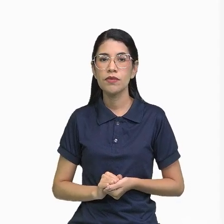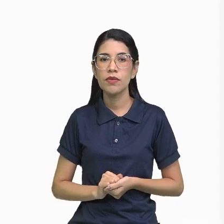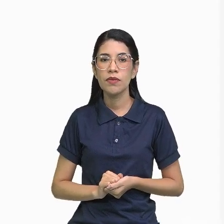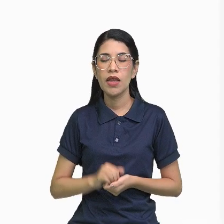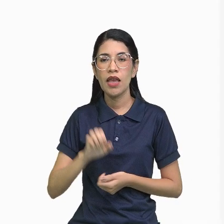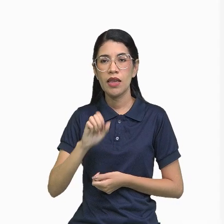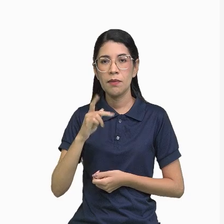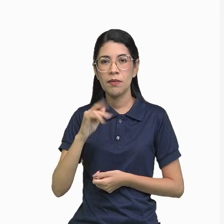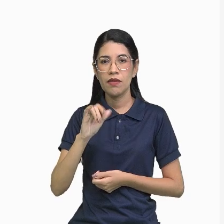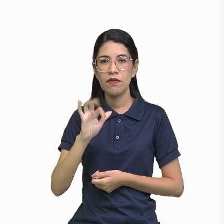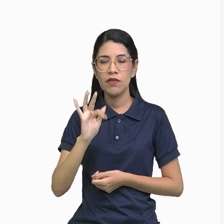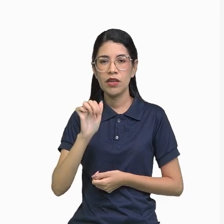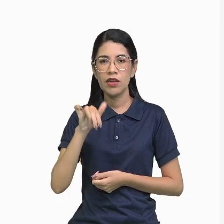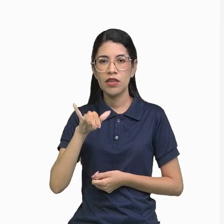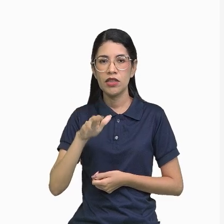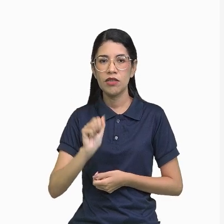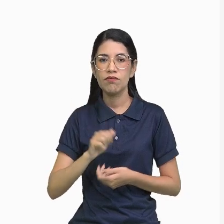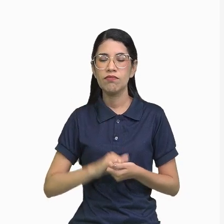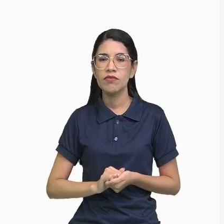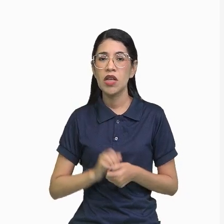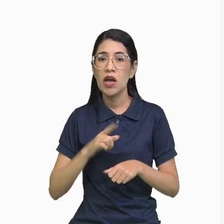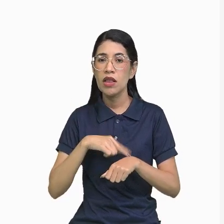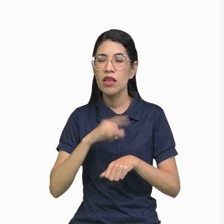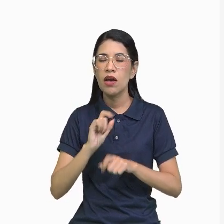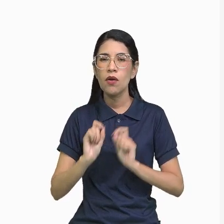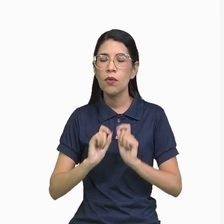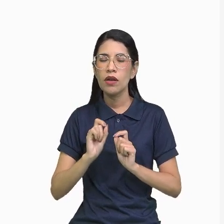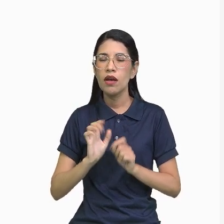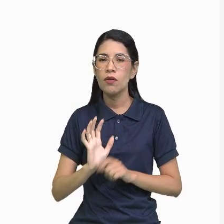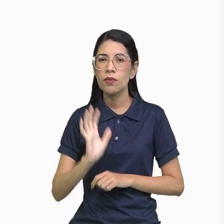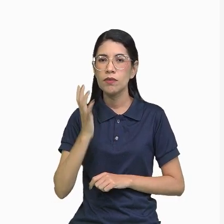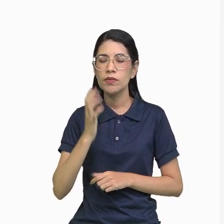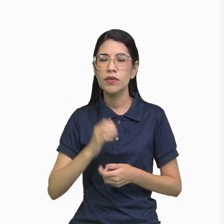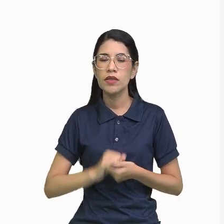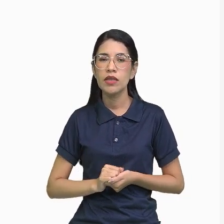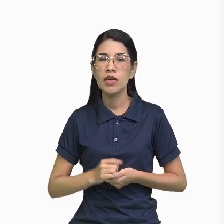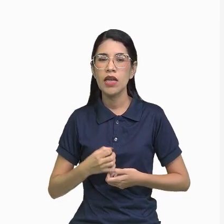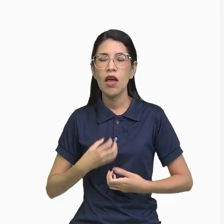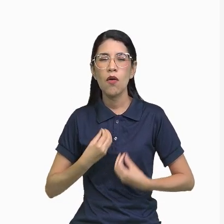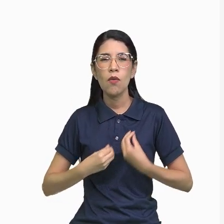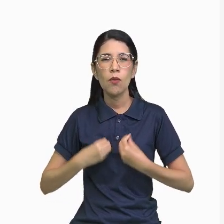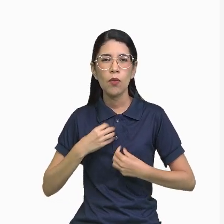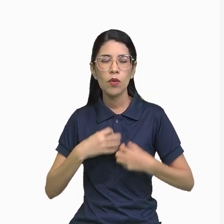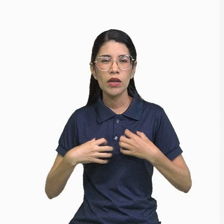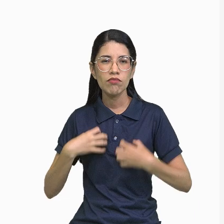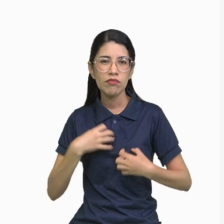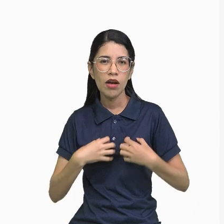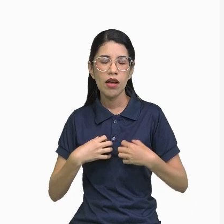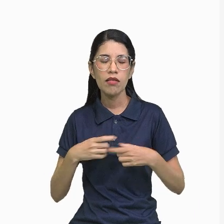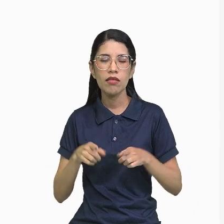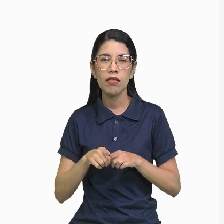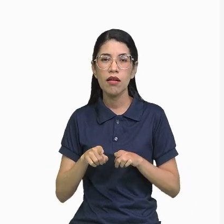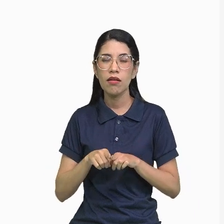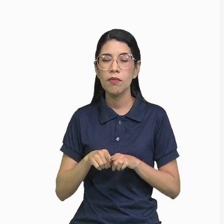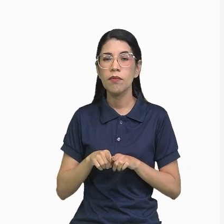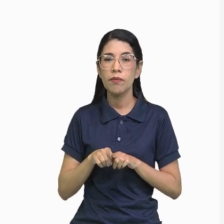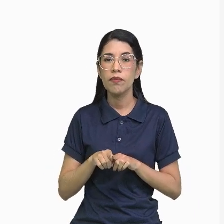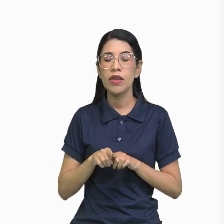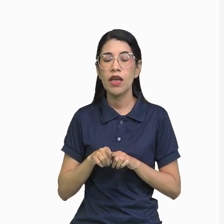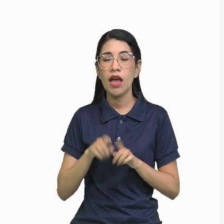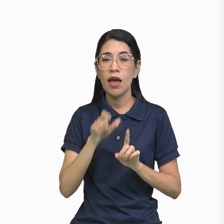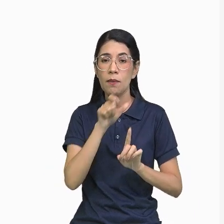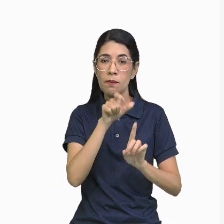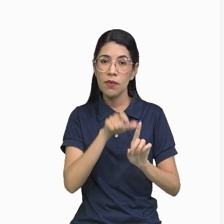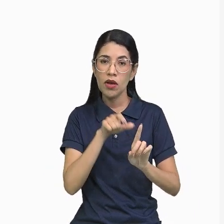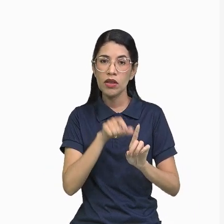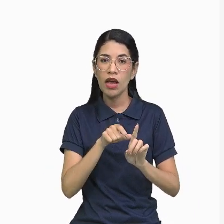Epifania. Num súbito ímpeto, explosão, de vivo impulso Macabea, entre